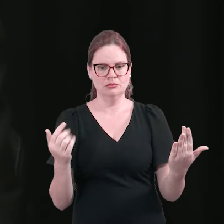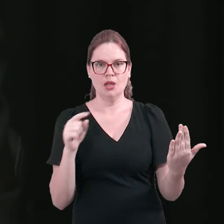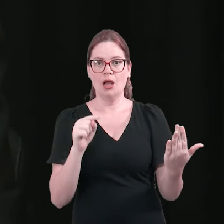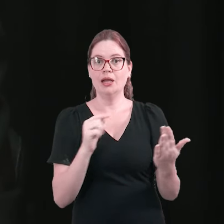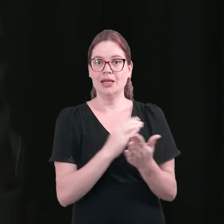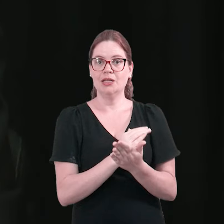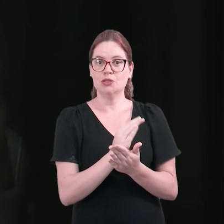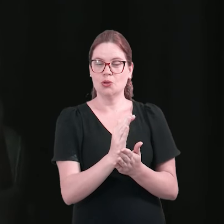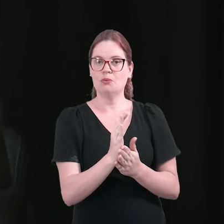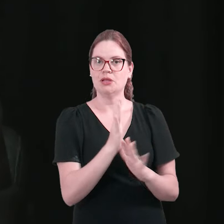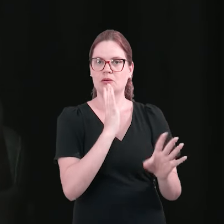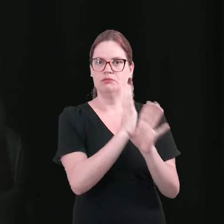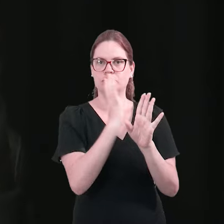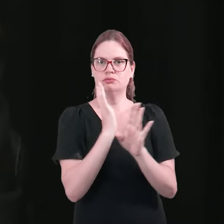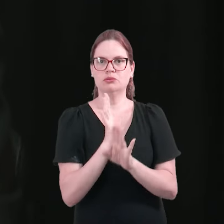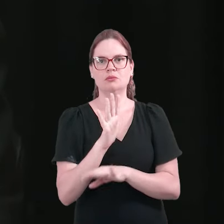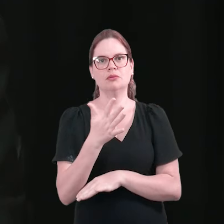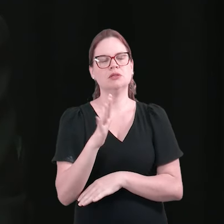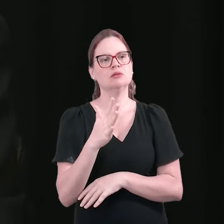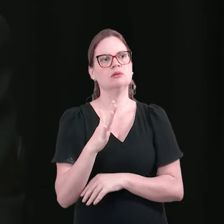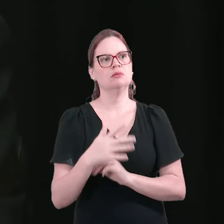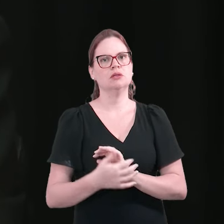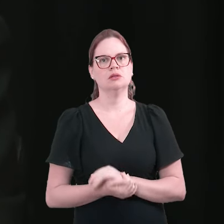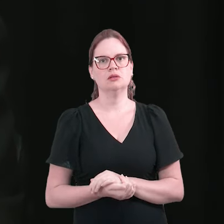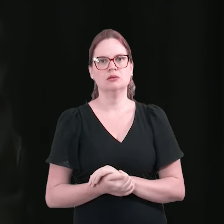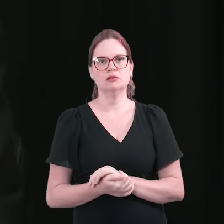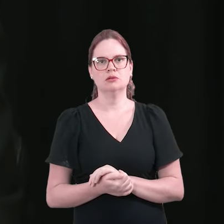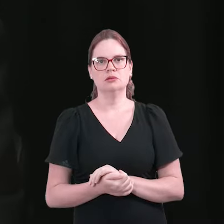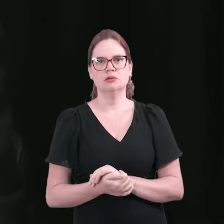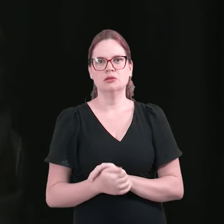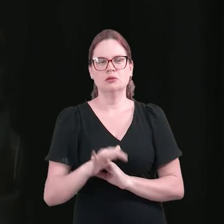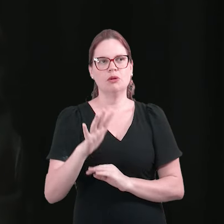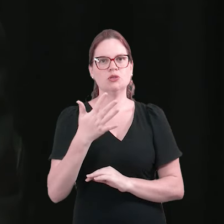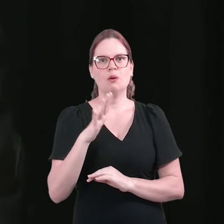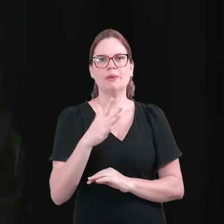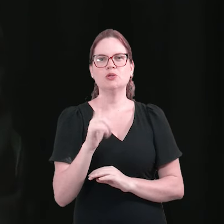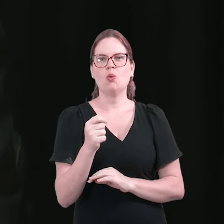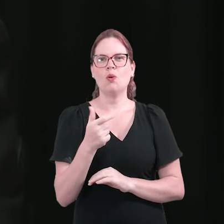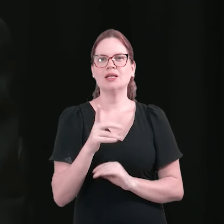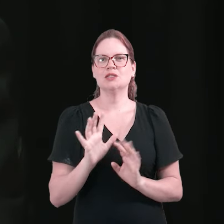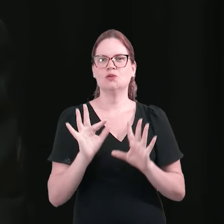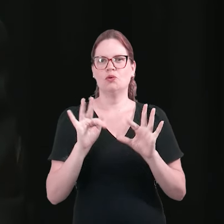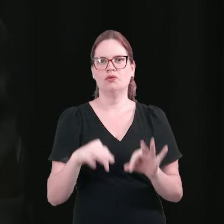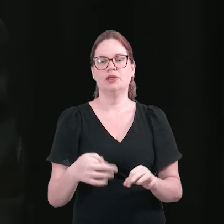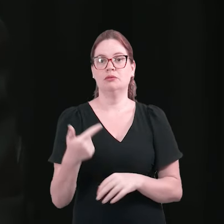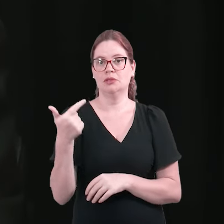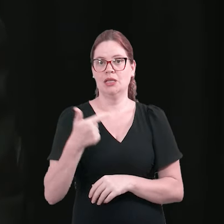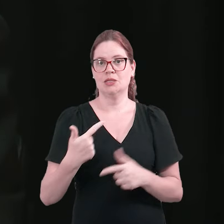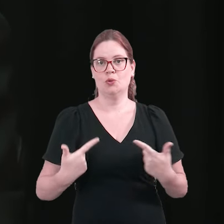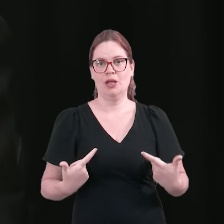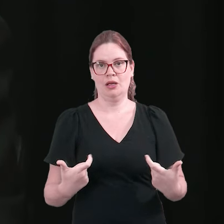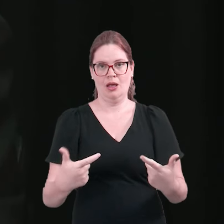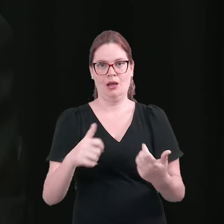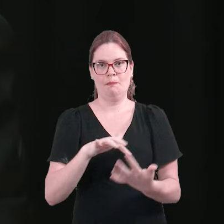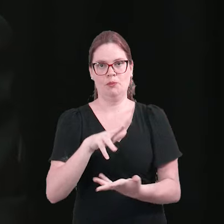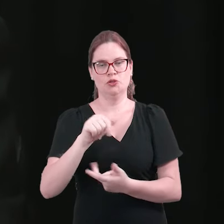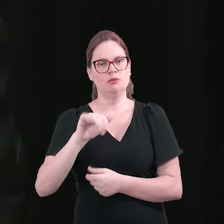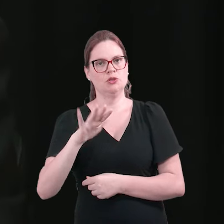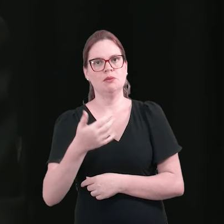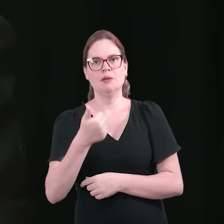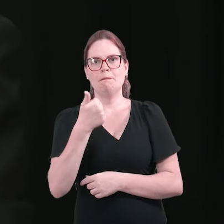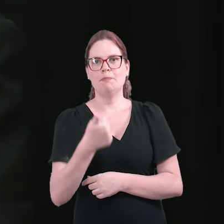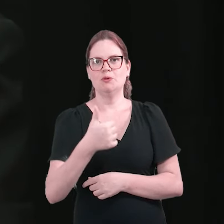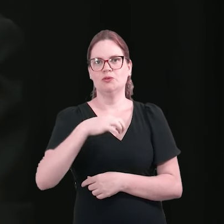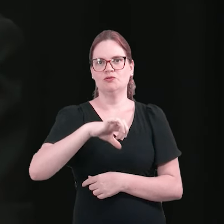começaram a ser descobertos em meados do final da Segunda Guerra Mundial. Então, por volta de